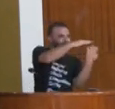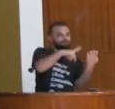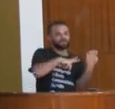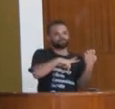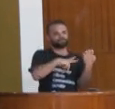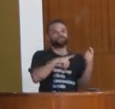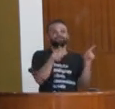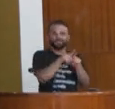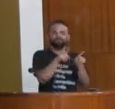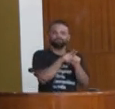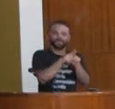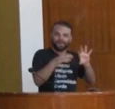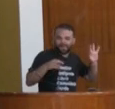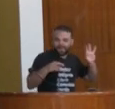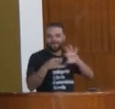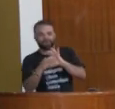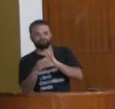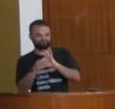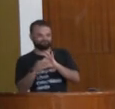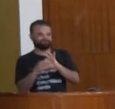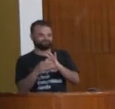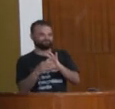aderirem a essa prática.